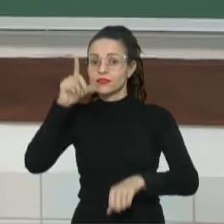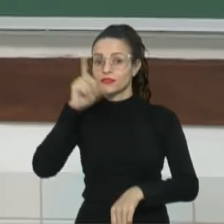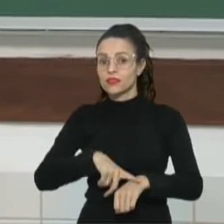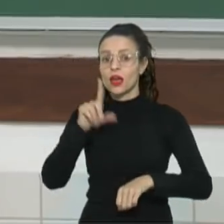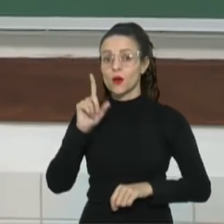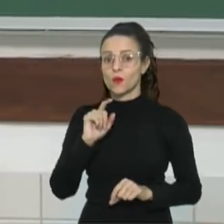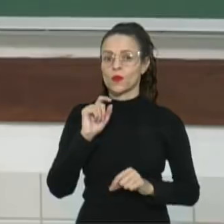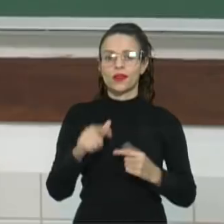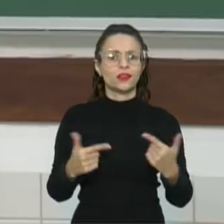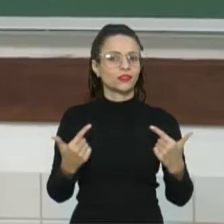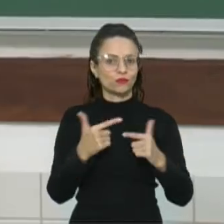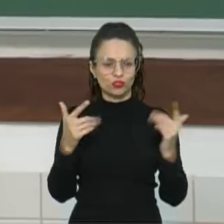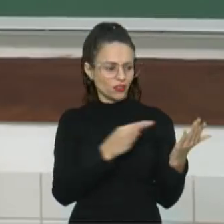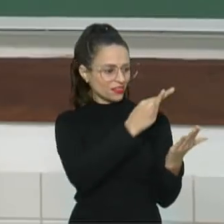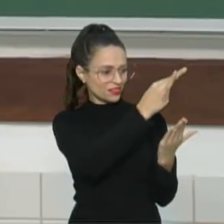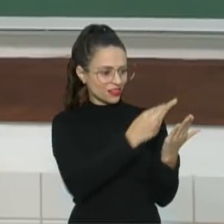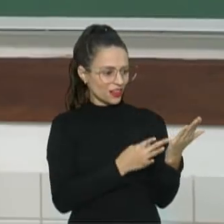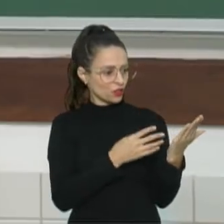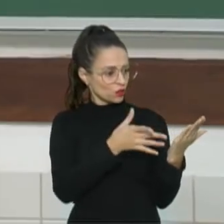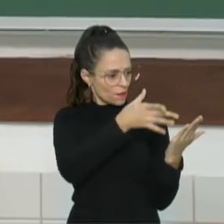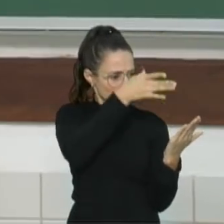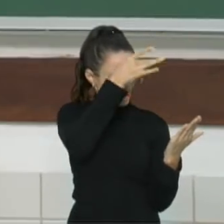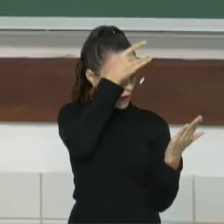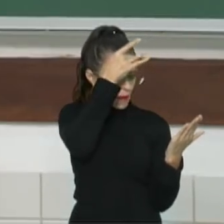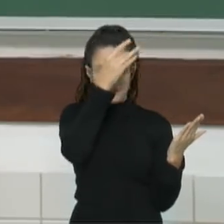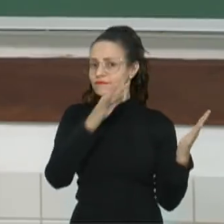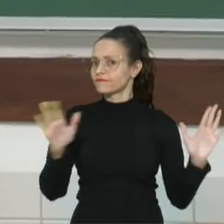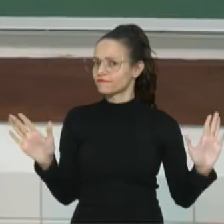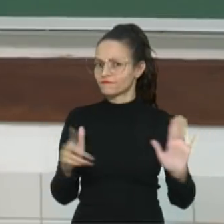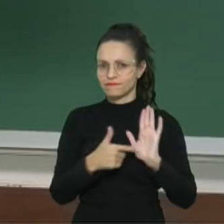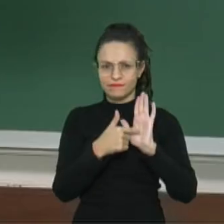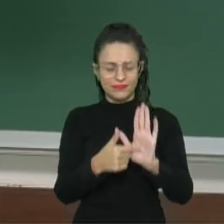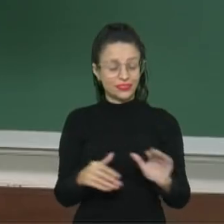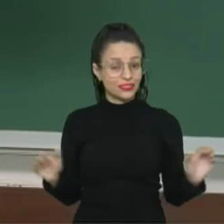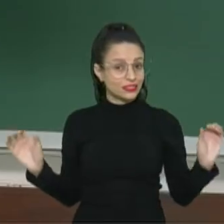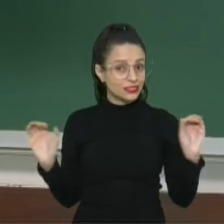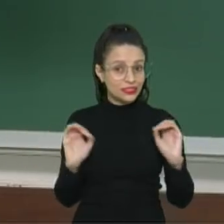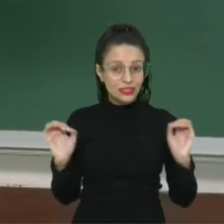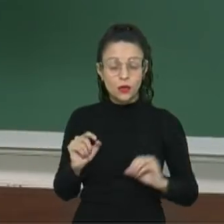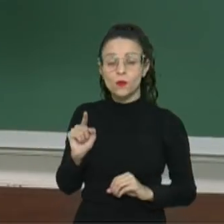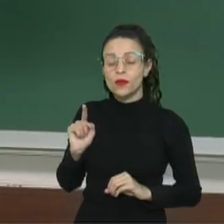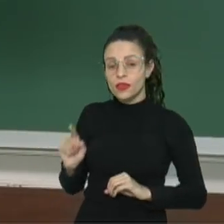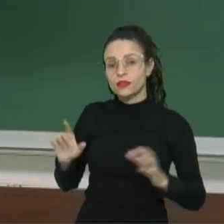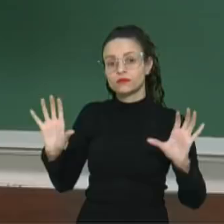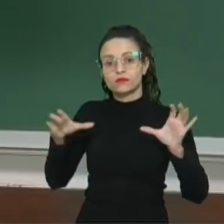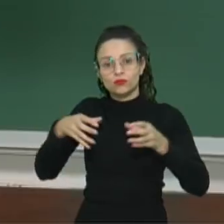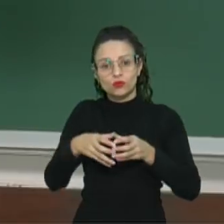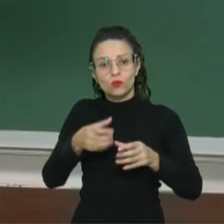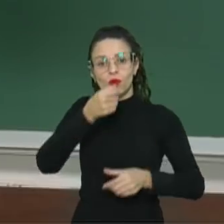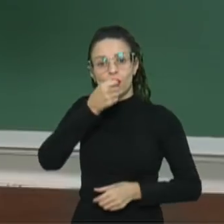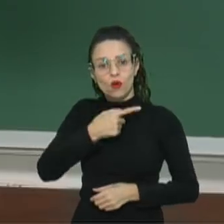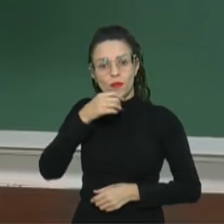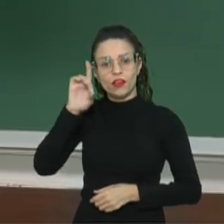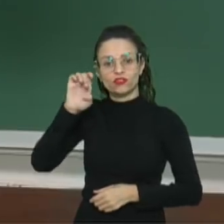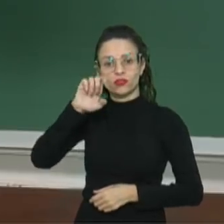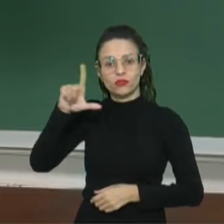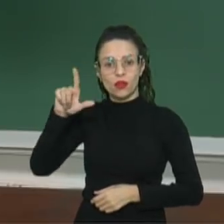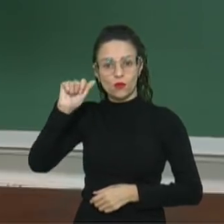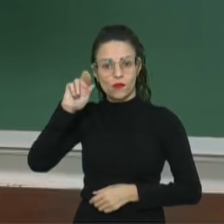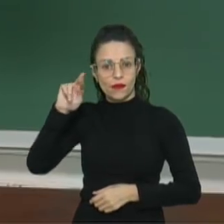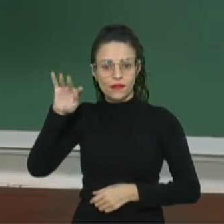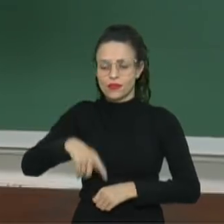Então, eles não tinham um texto que eles decoravam para apresentar. Não, a comédia dell'arte, as falas saíam na hora